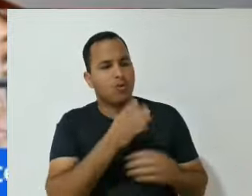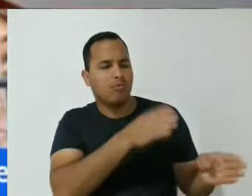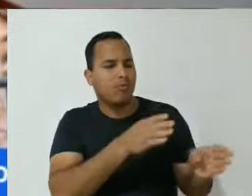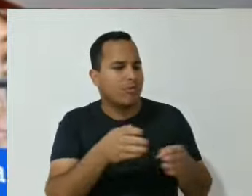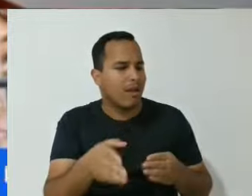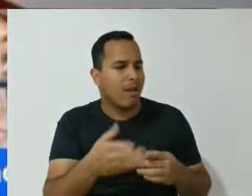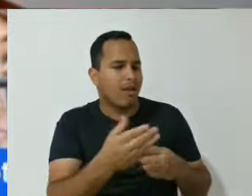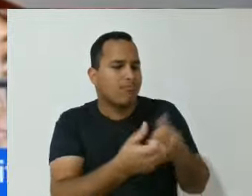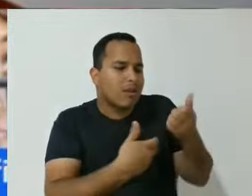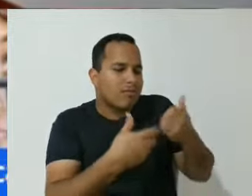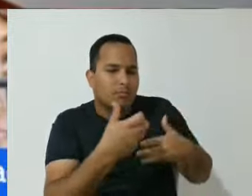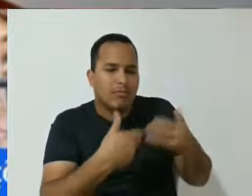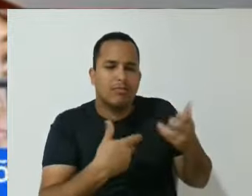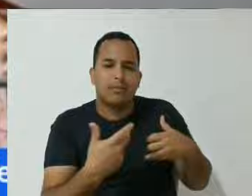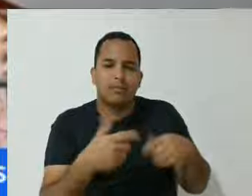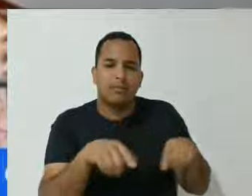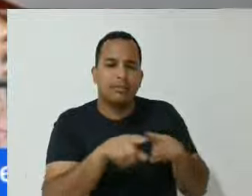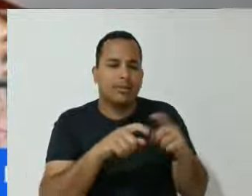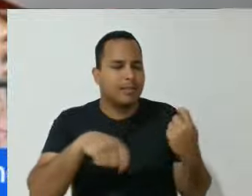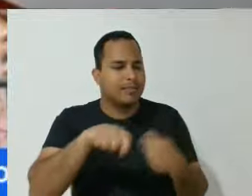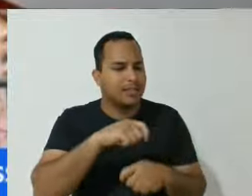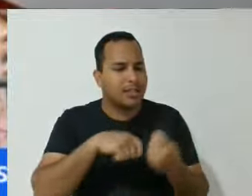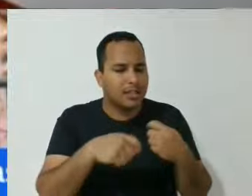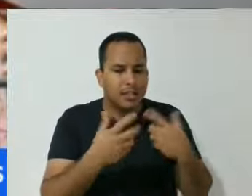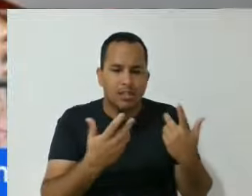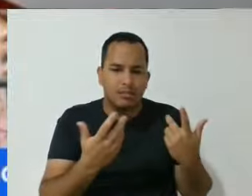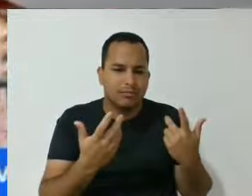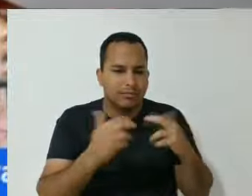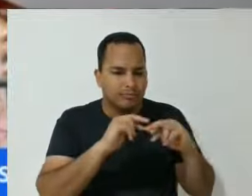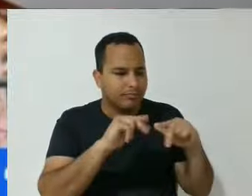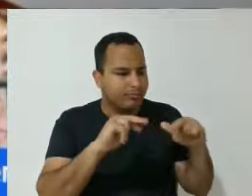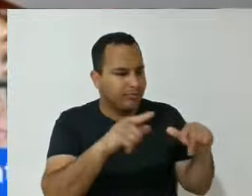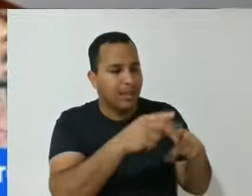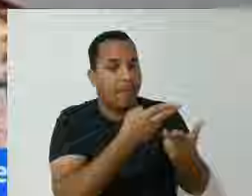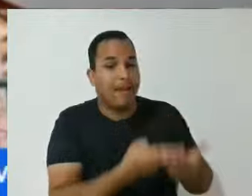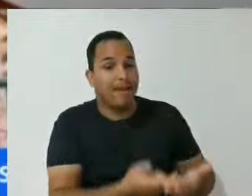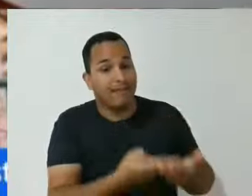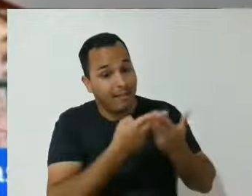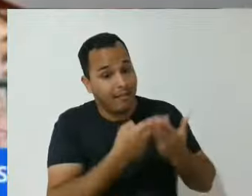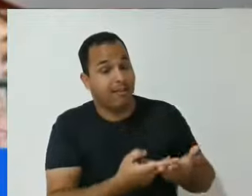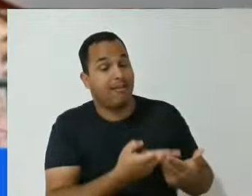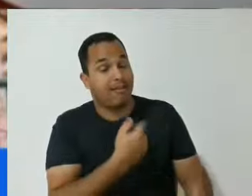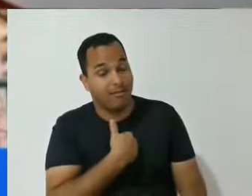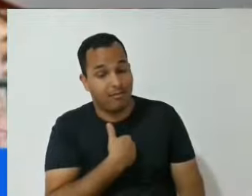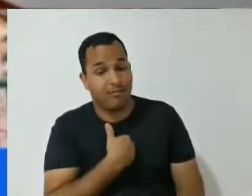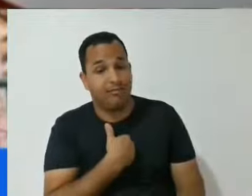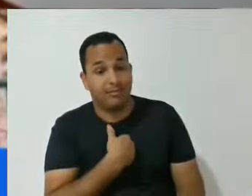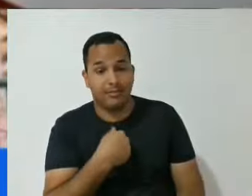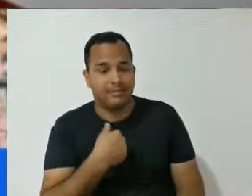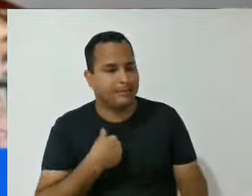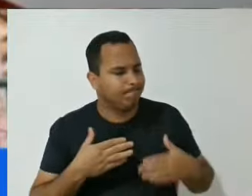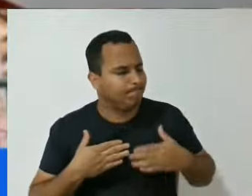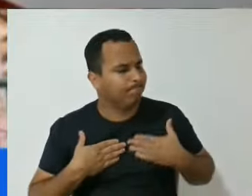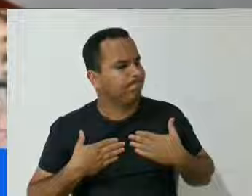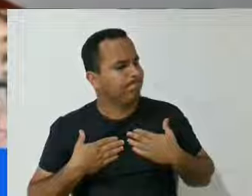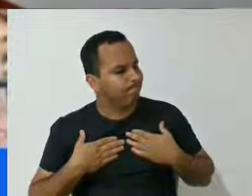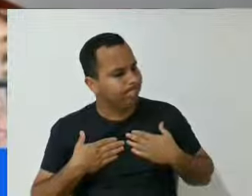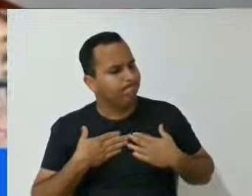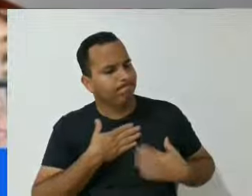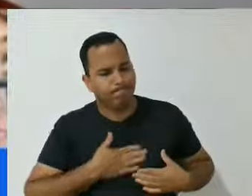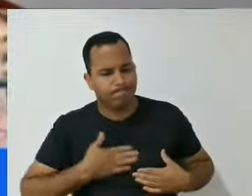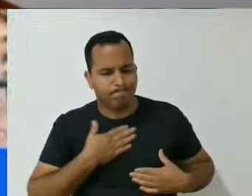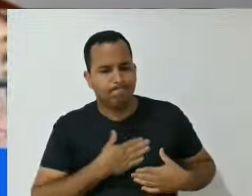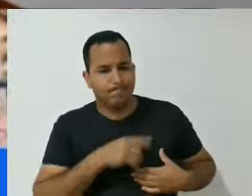burocráticos, administrativos, teve muita paciência comigo, e eu fui super bem acolhida pela Zezé,